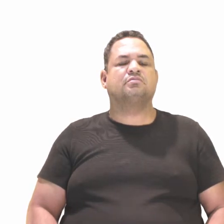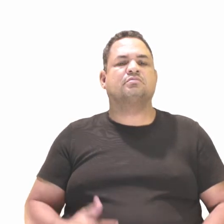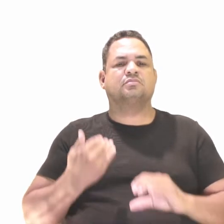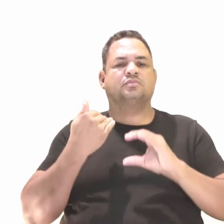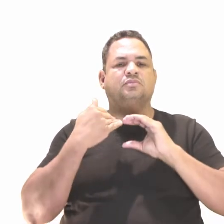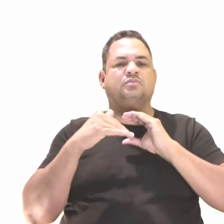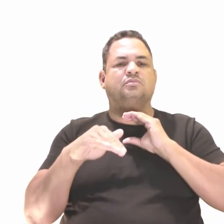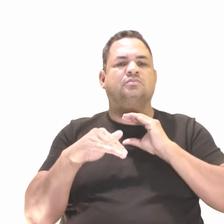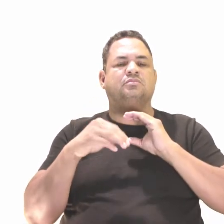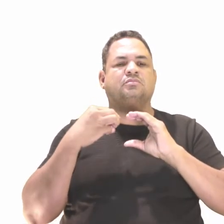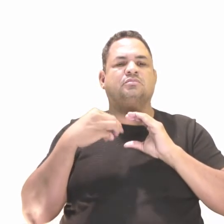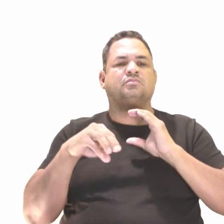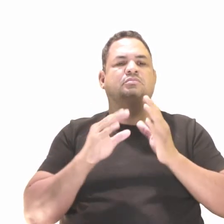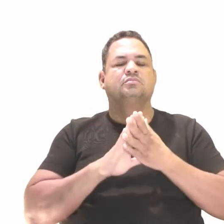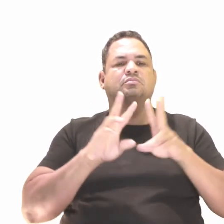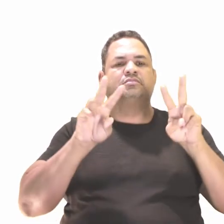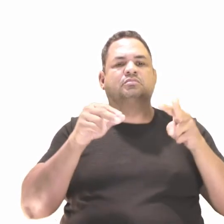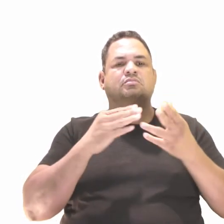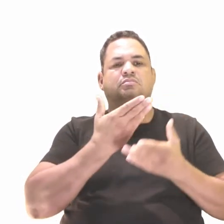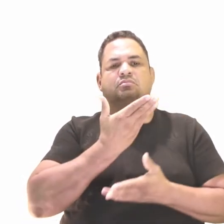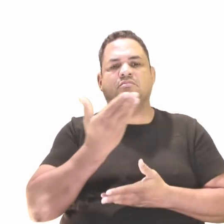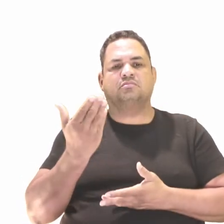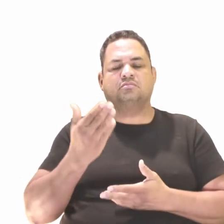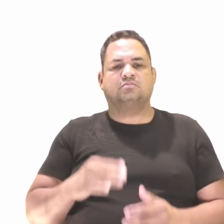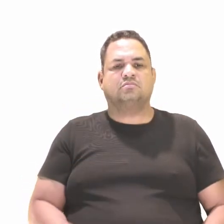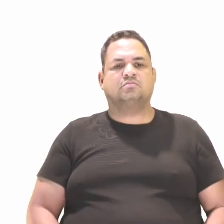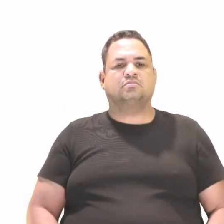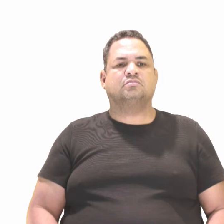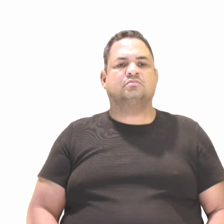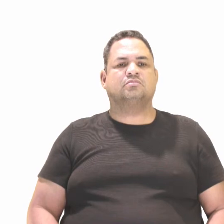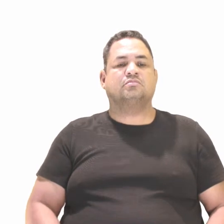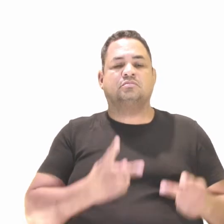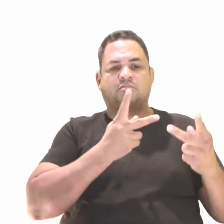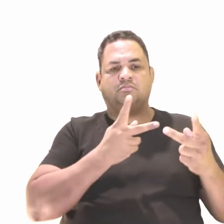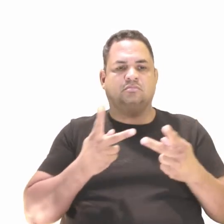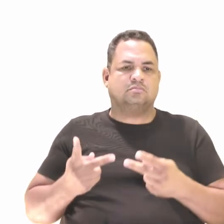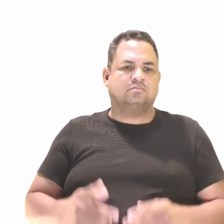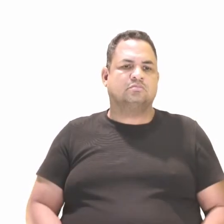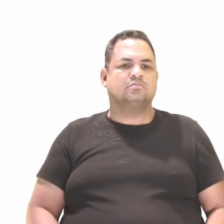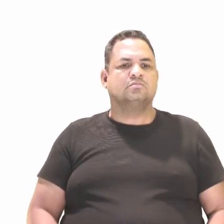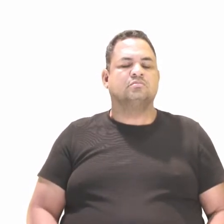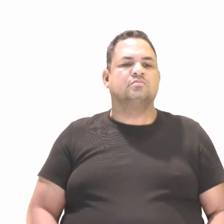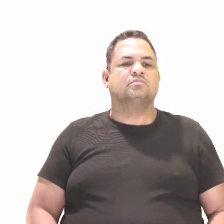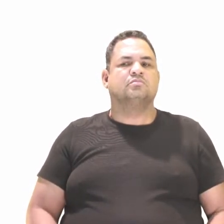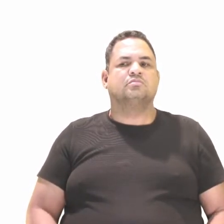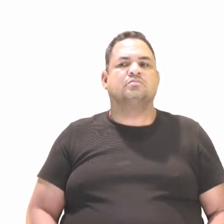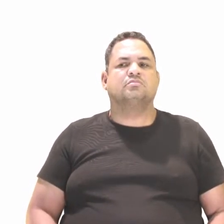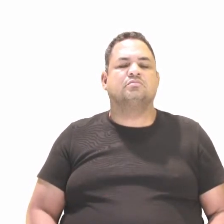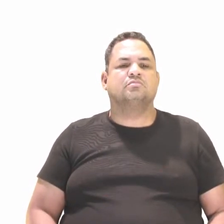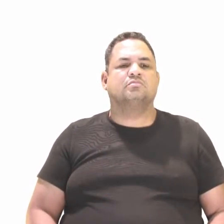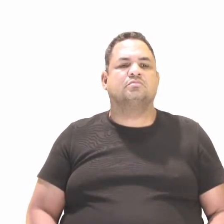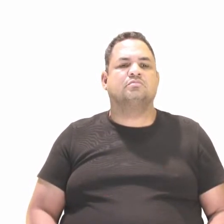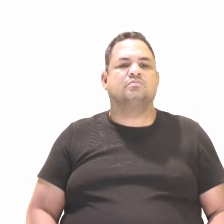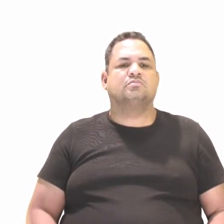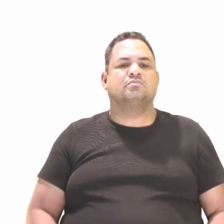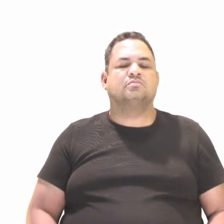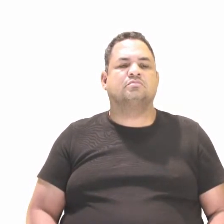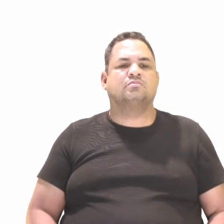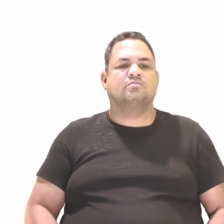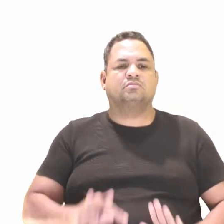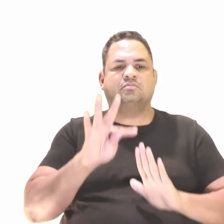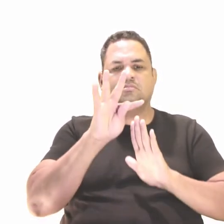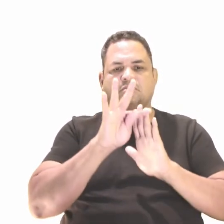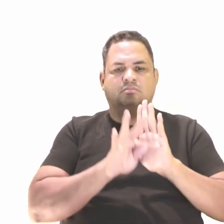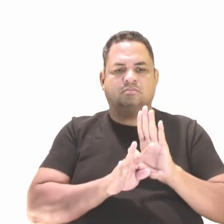webmail.com e o assunto, subject, é o invitation, é um convite. Daí, olha só, temos aqui um